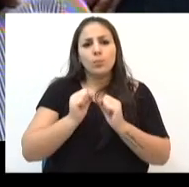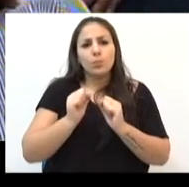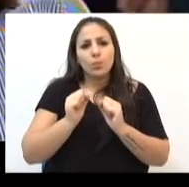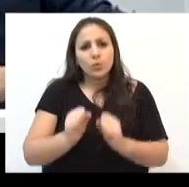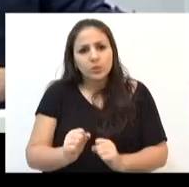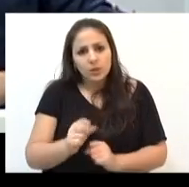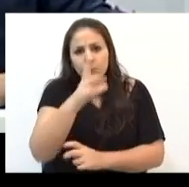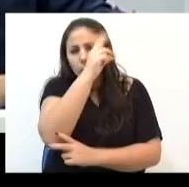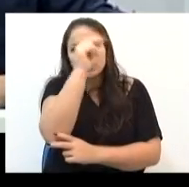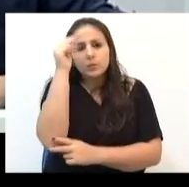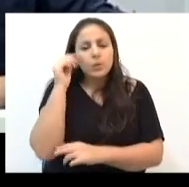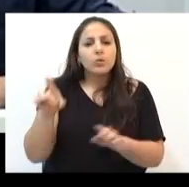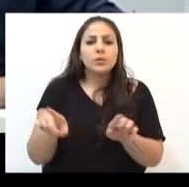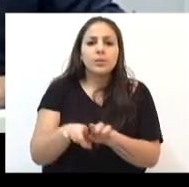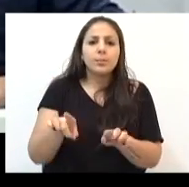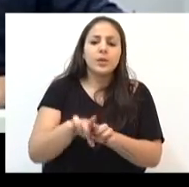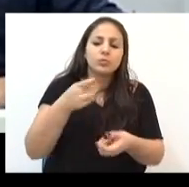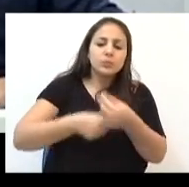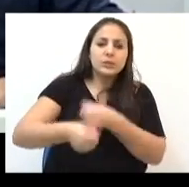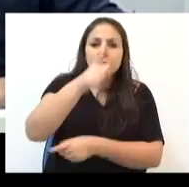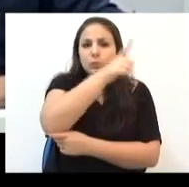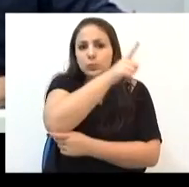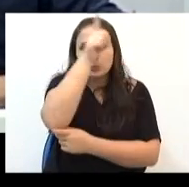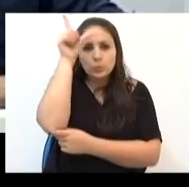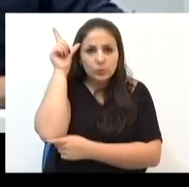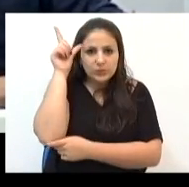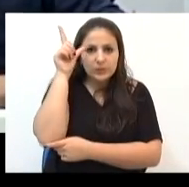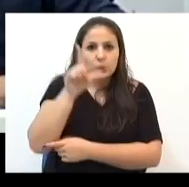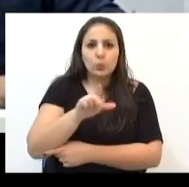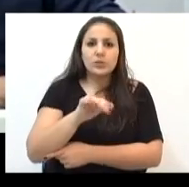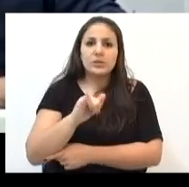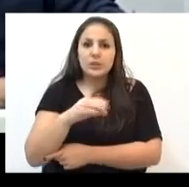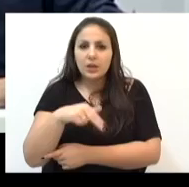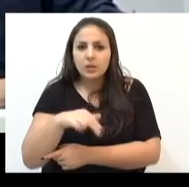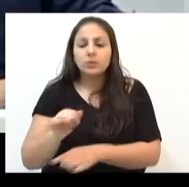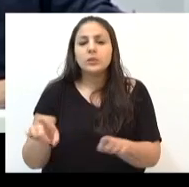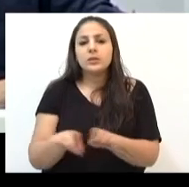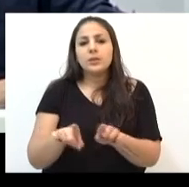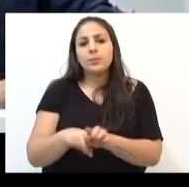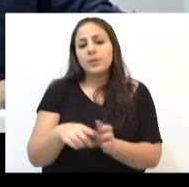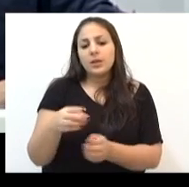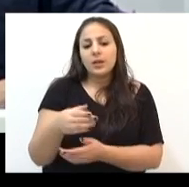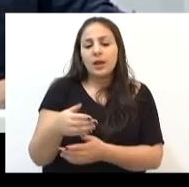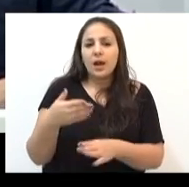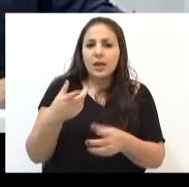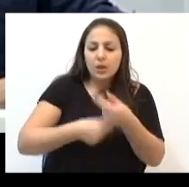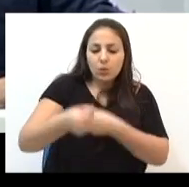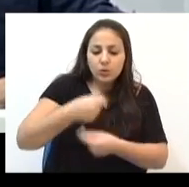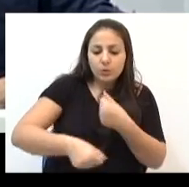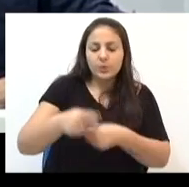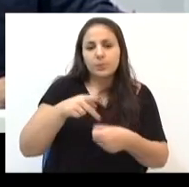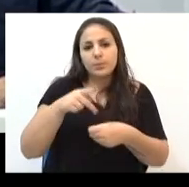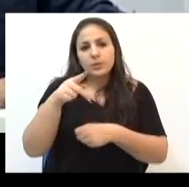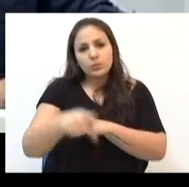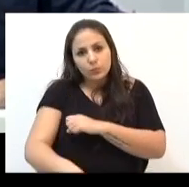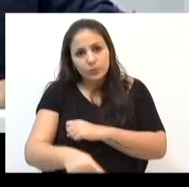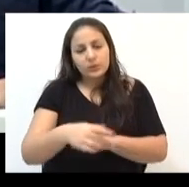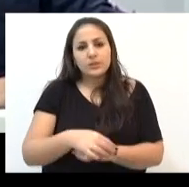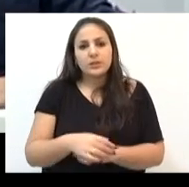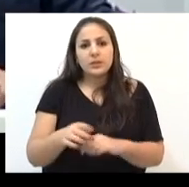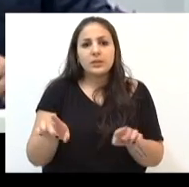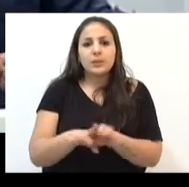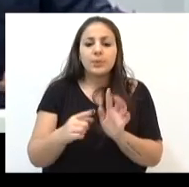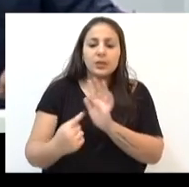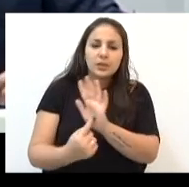da administração do prefeito Luciano, tem contribuição dos setores vivos da economia passofundense, em especial do setor de serviço,